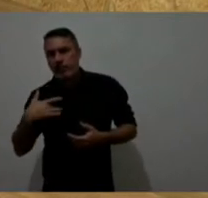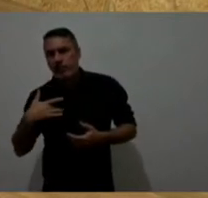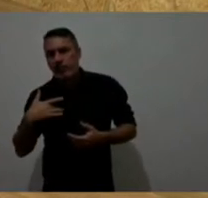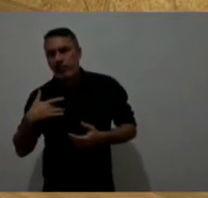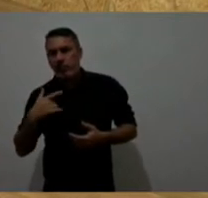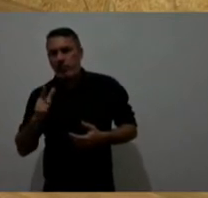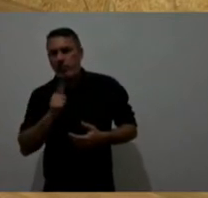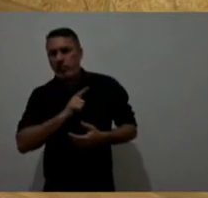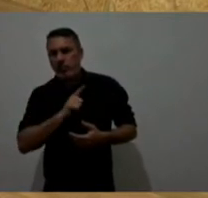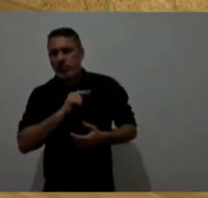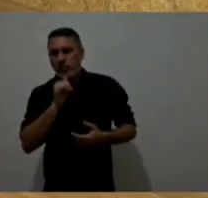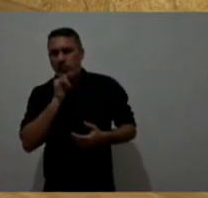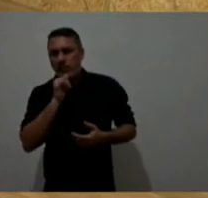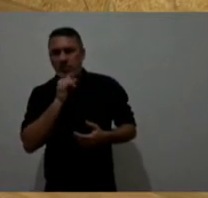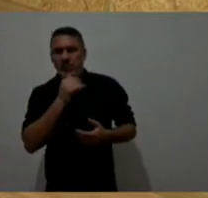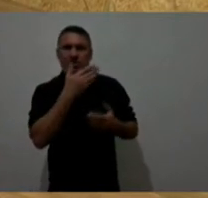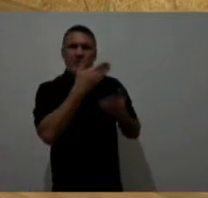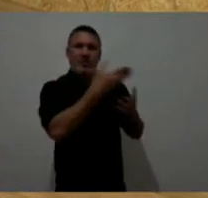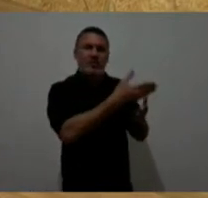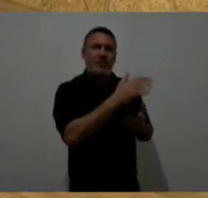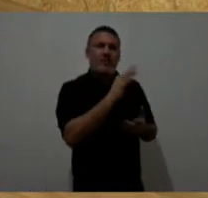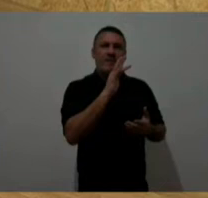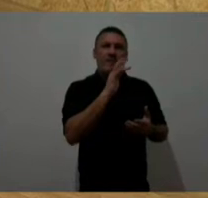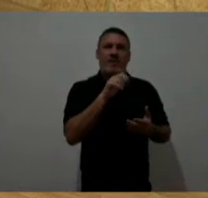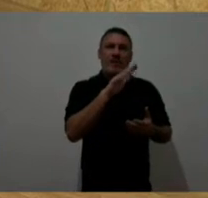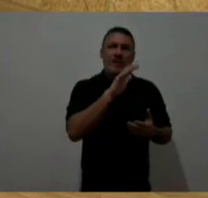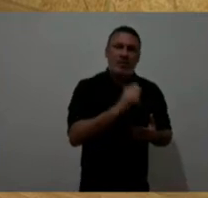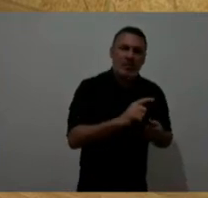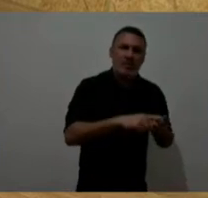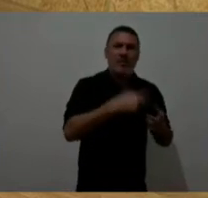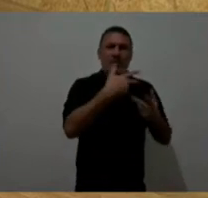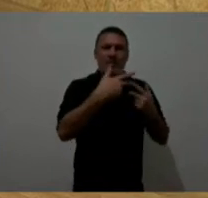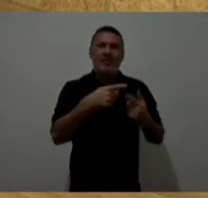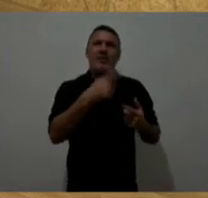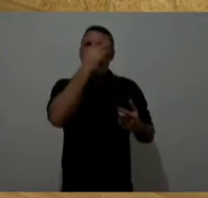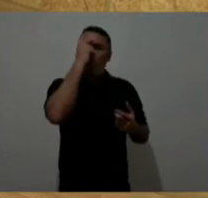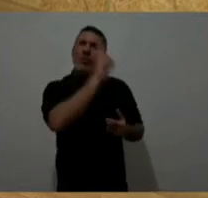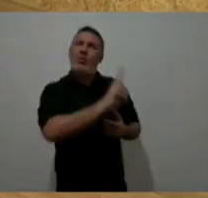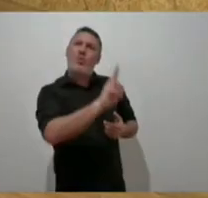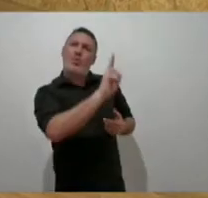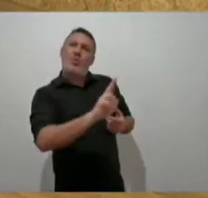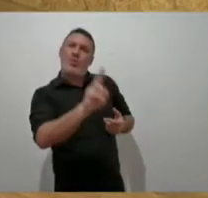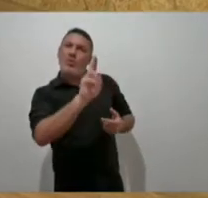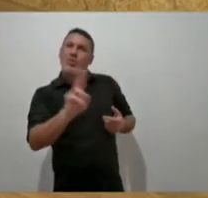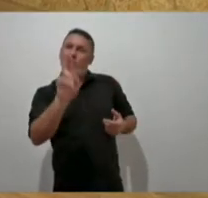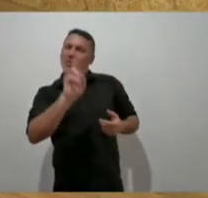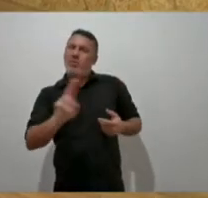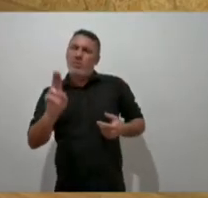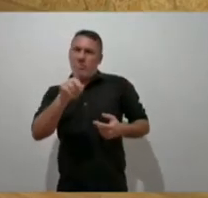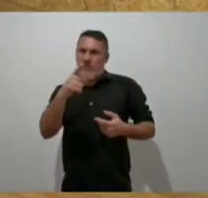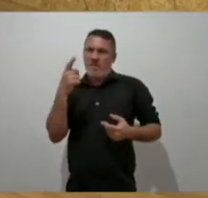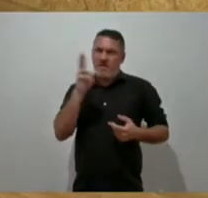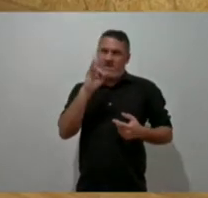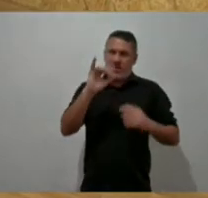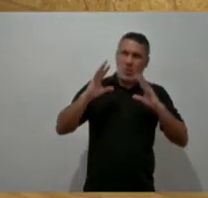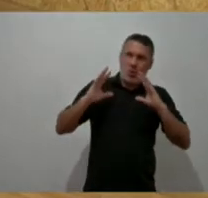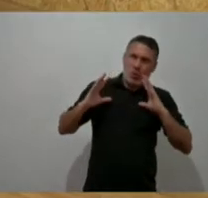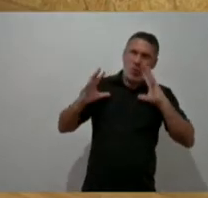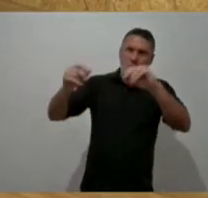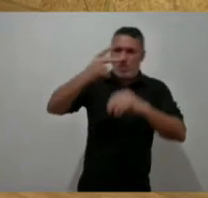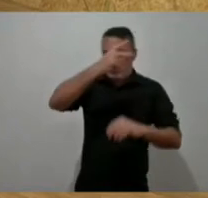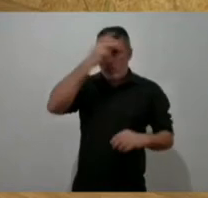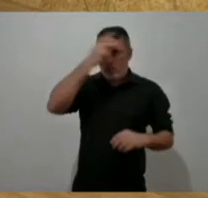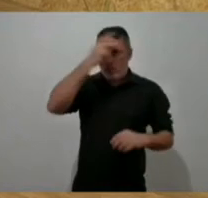que o Felipe, que o Floriano estamos acostumados a consumir, você não vai alcançar os 200 milhões de habitantes do Brasil.